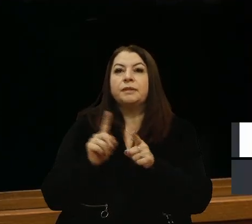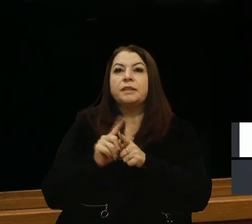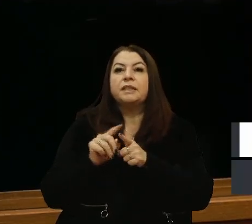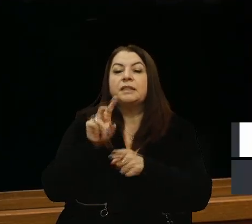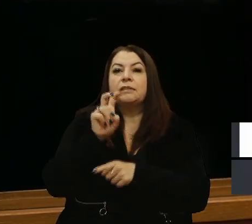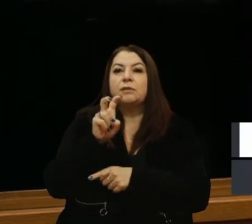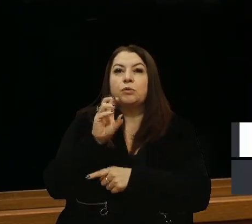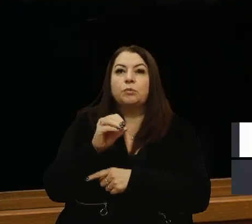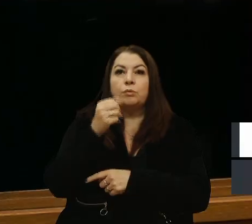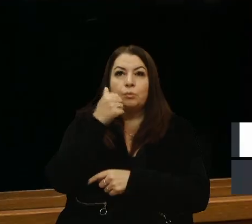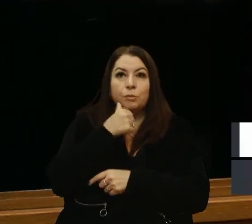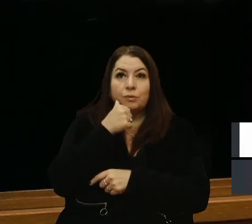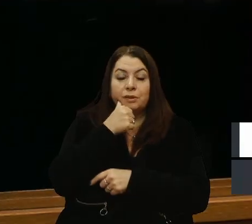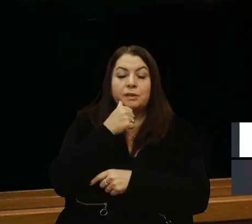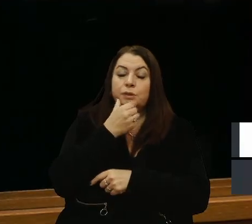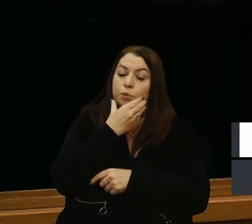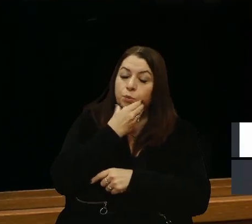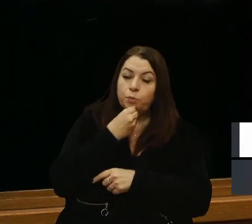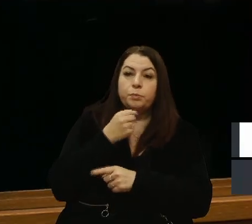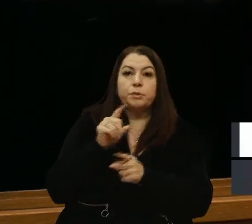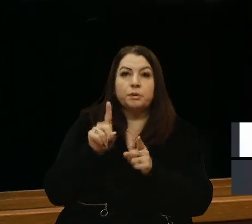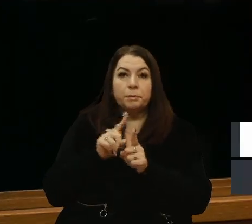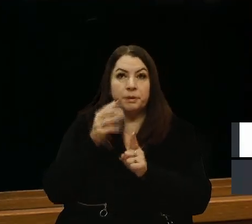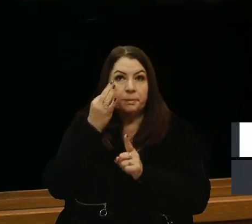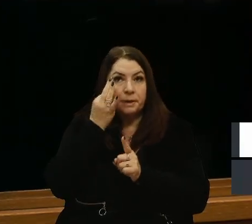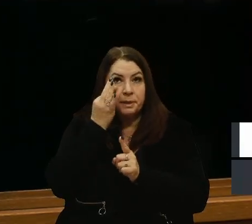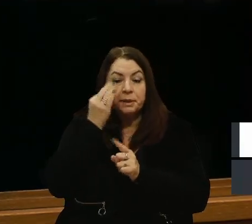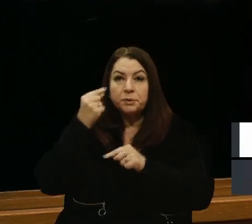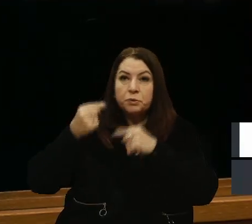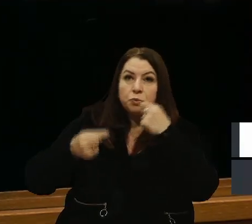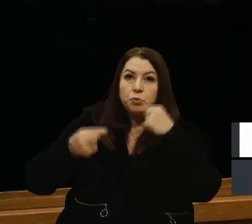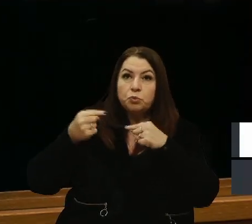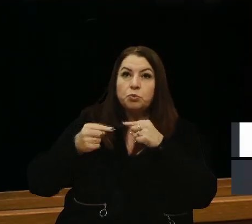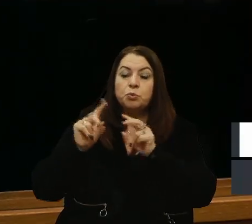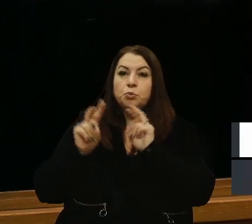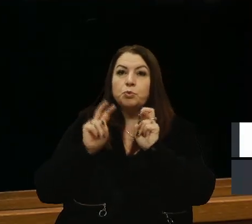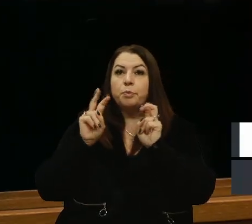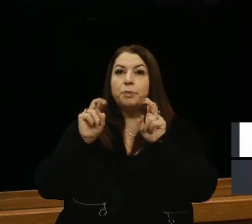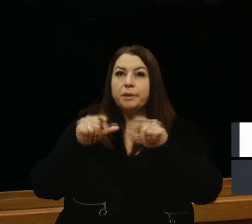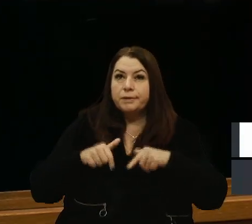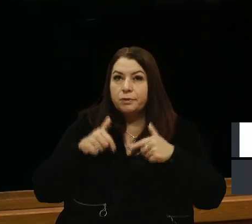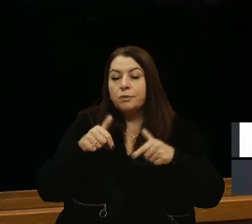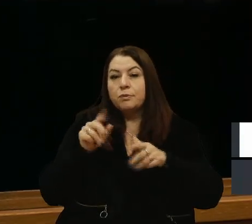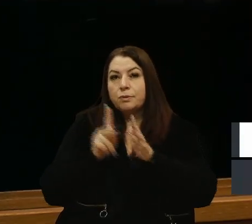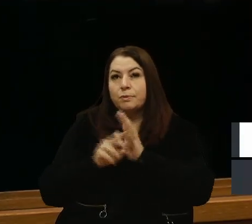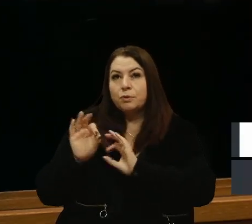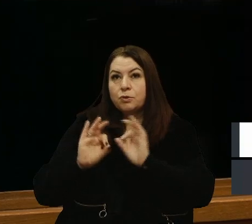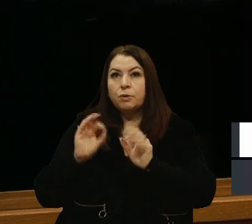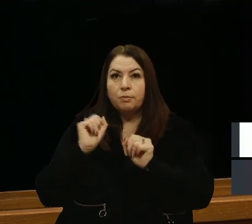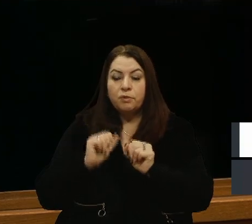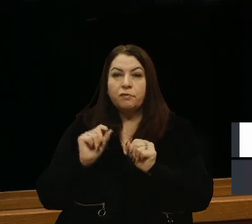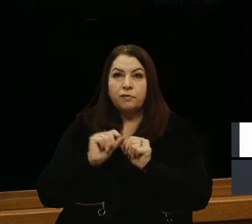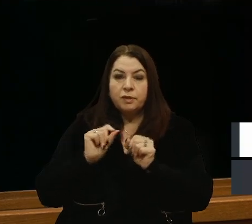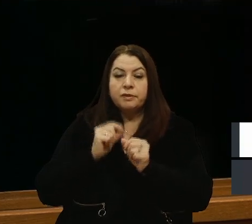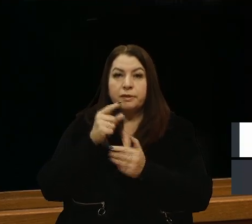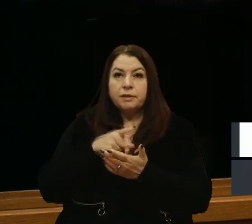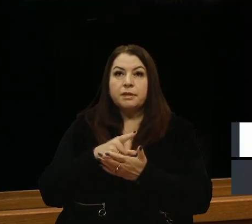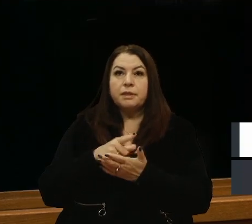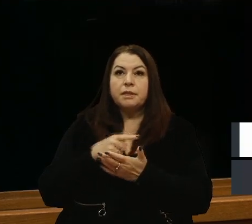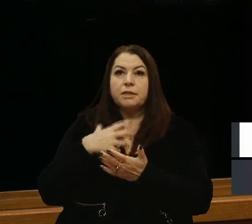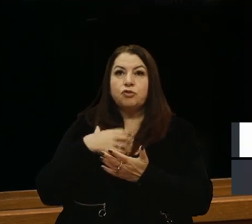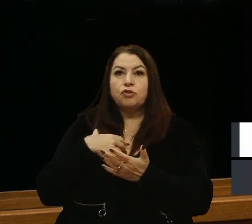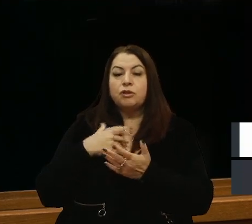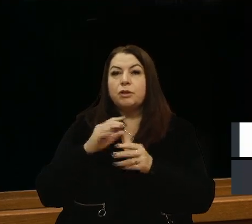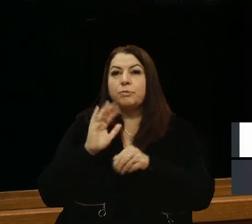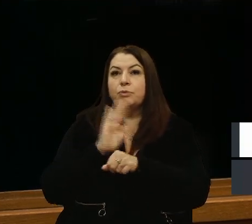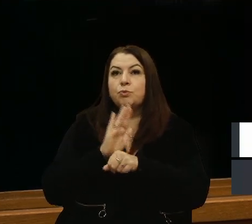50 mulheres e homens também presentes discutindo sobre ações e projetos que nós podemos ter de forma